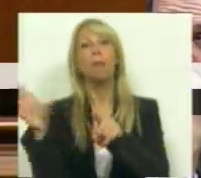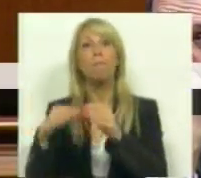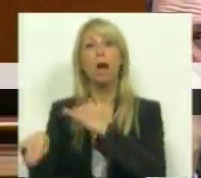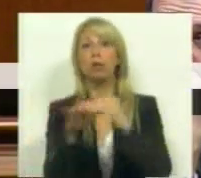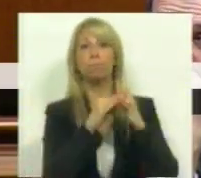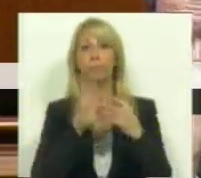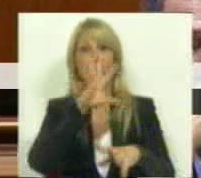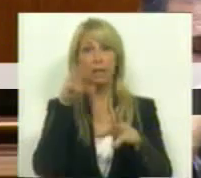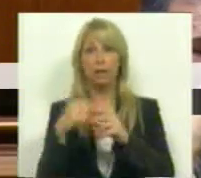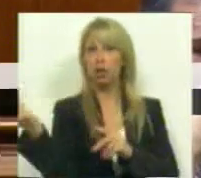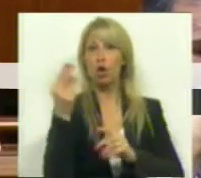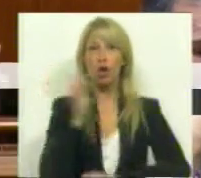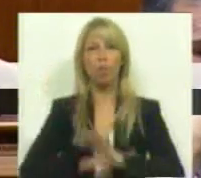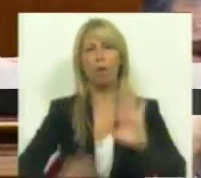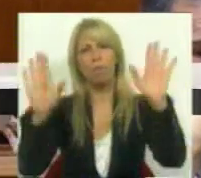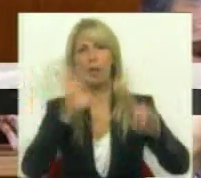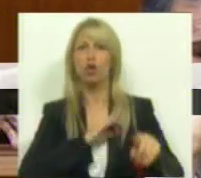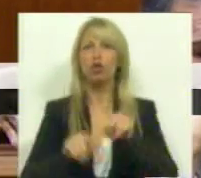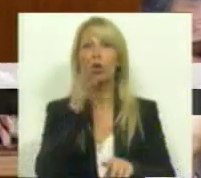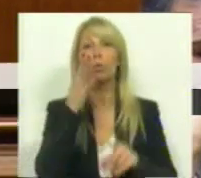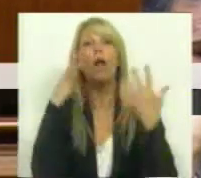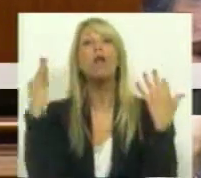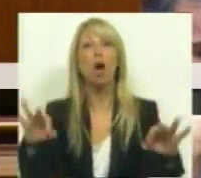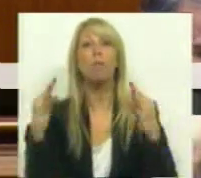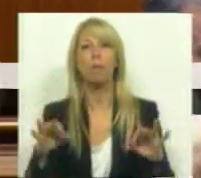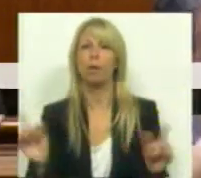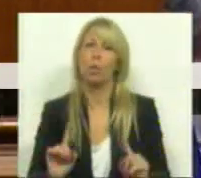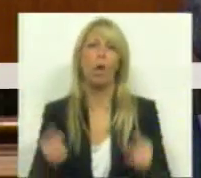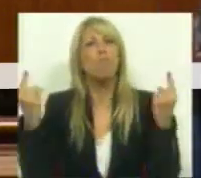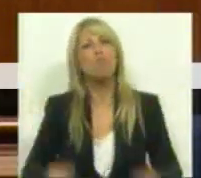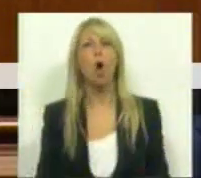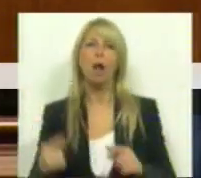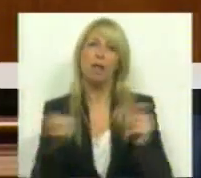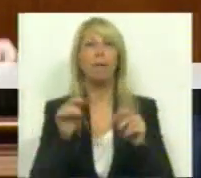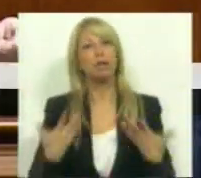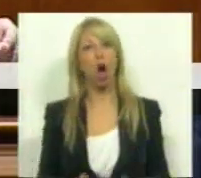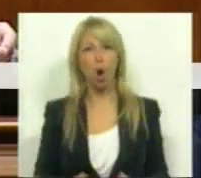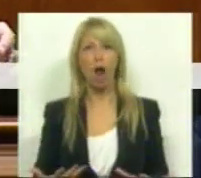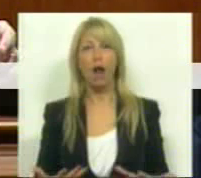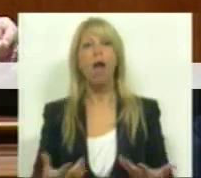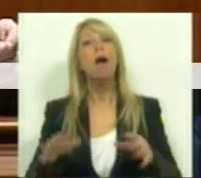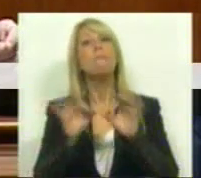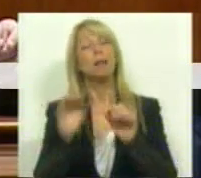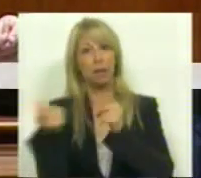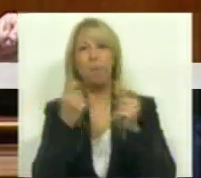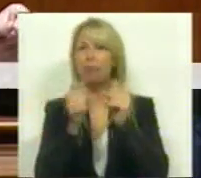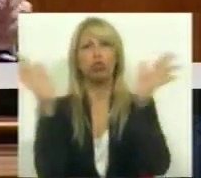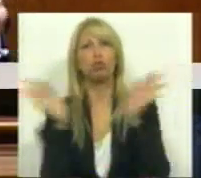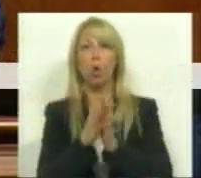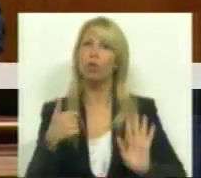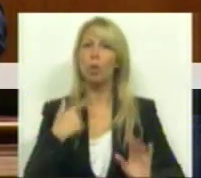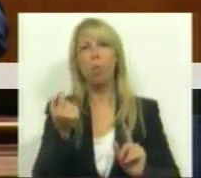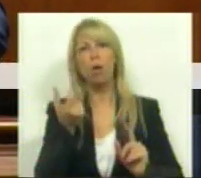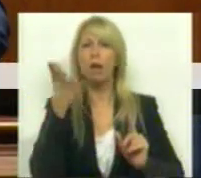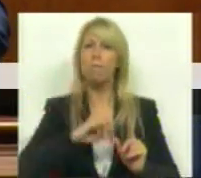equitativa dentro da União Europeia, mas, Sr. Deputado, normalmente, não é só neste debate, é em todos os debates, sou muito mais parcimonioso quando se trata de impor